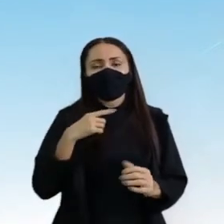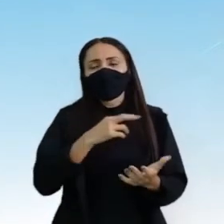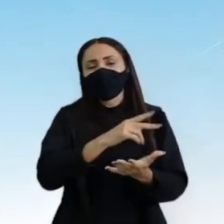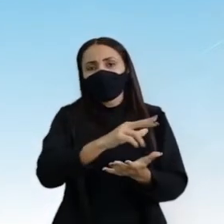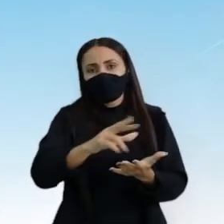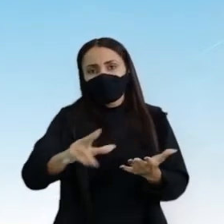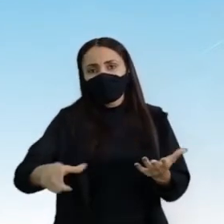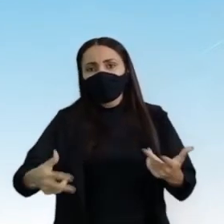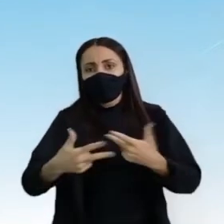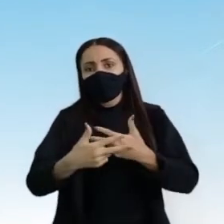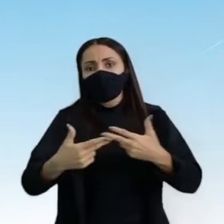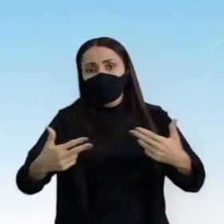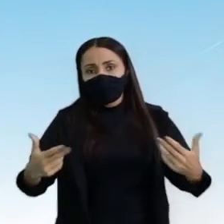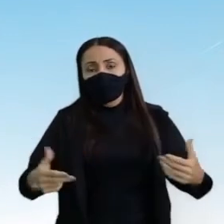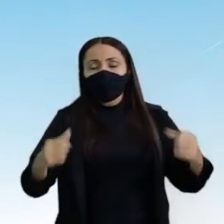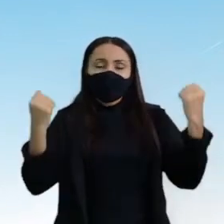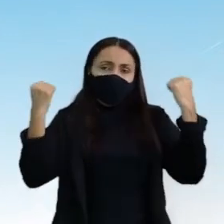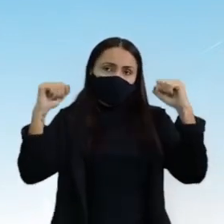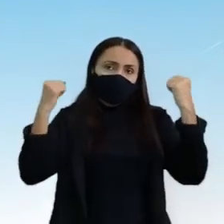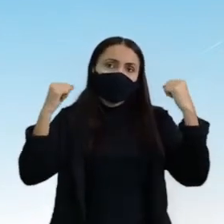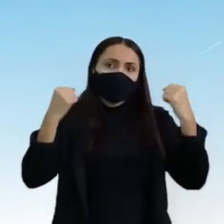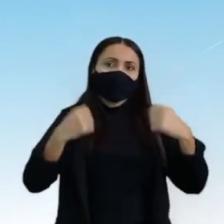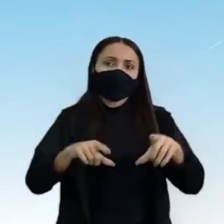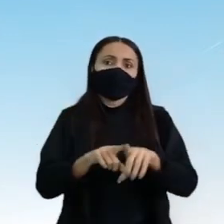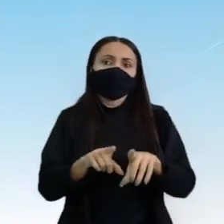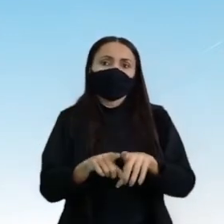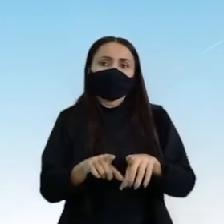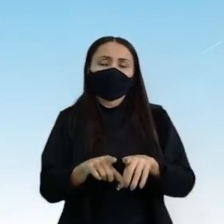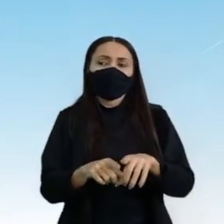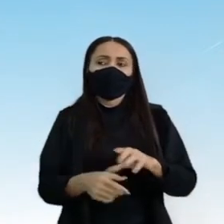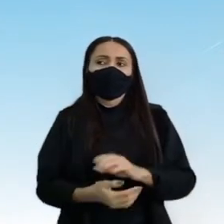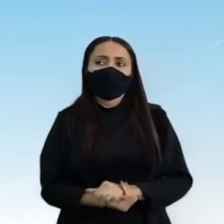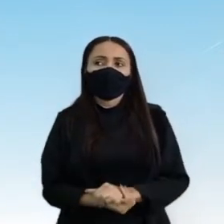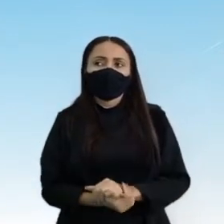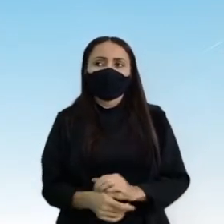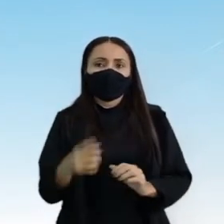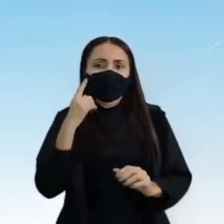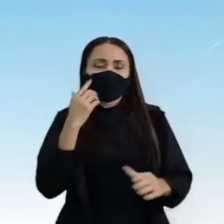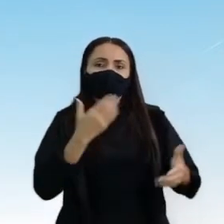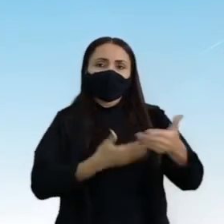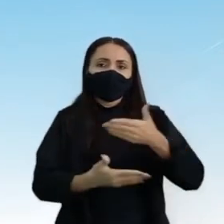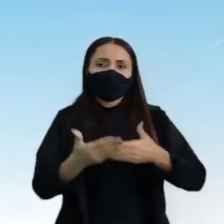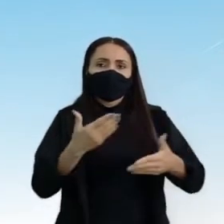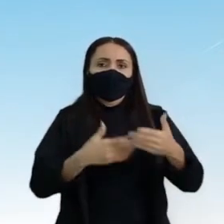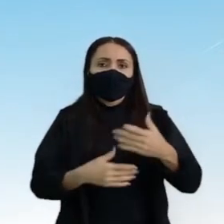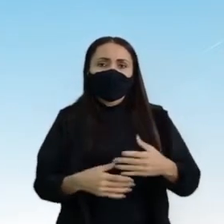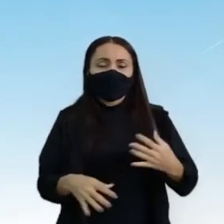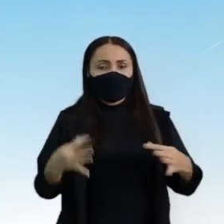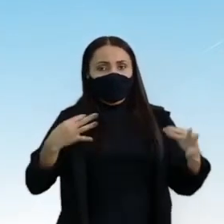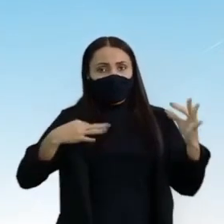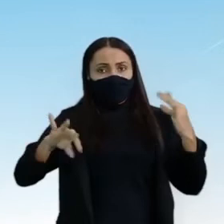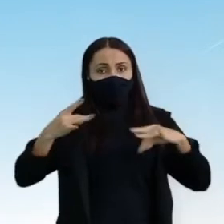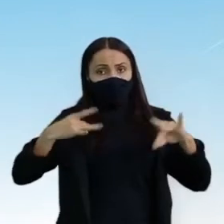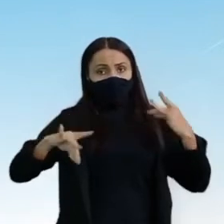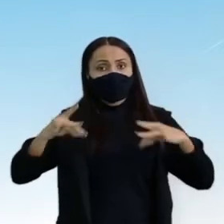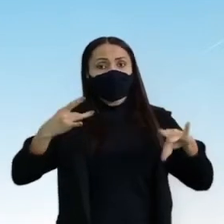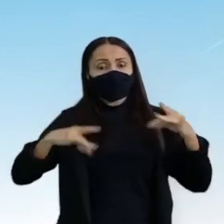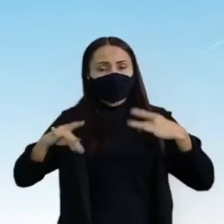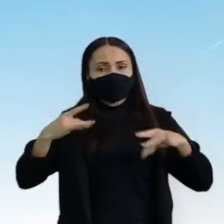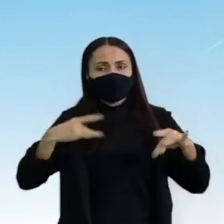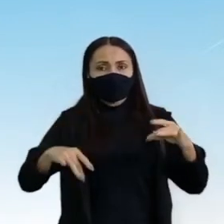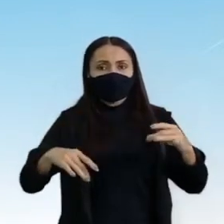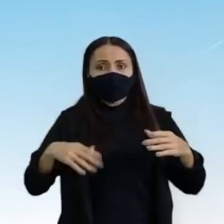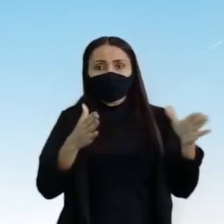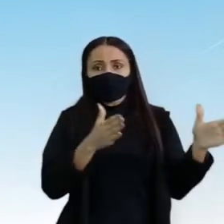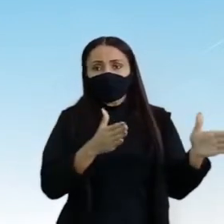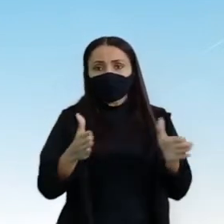muitas coisas que a atividade física tem a nível cerebral, a questão do relacionamento hormonal com o seu corpo, principalmente nessa